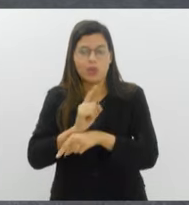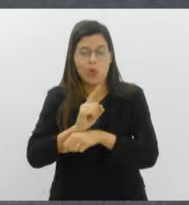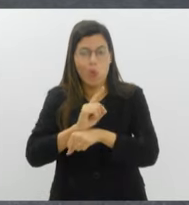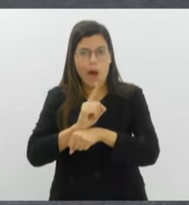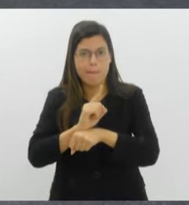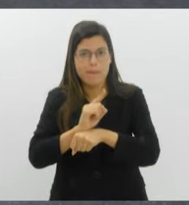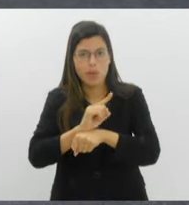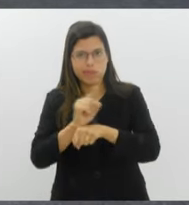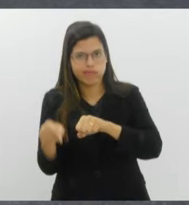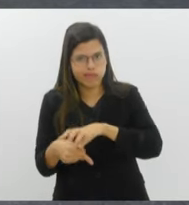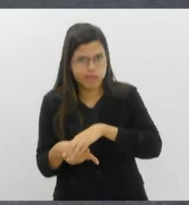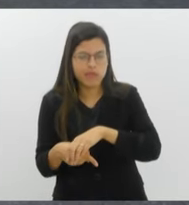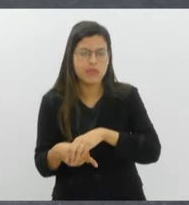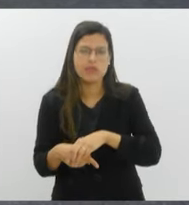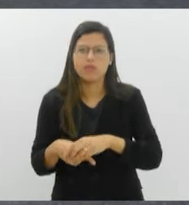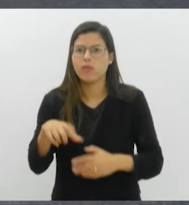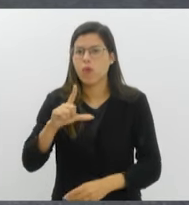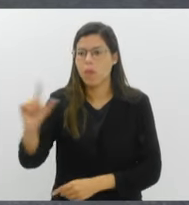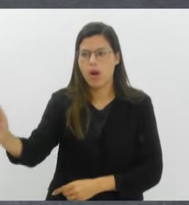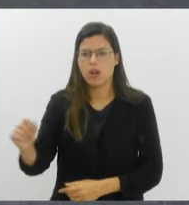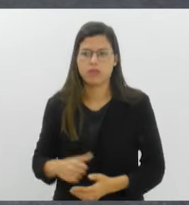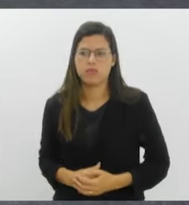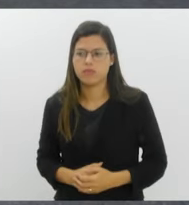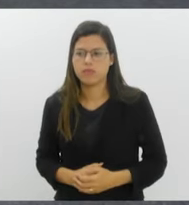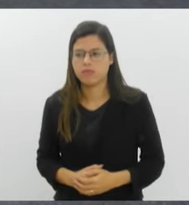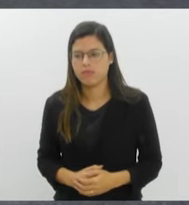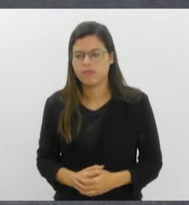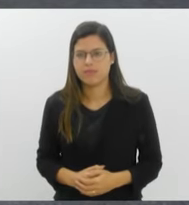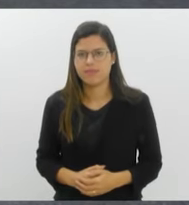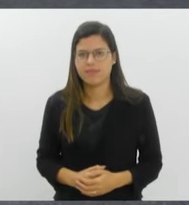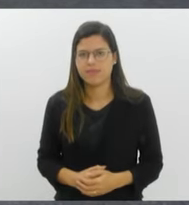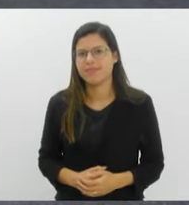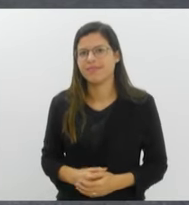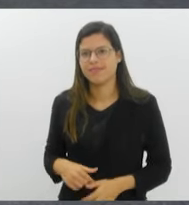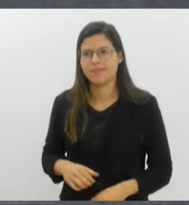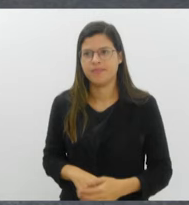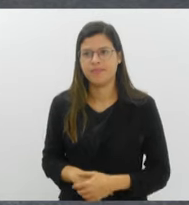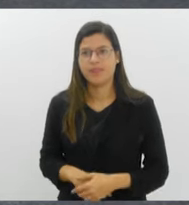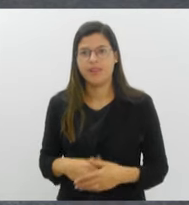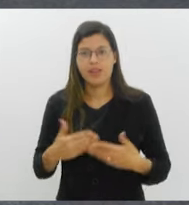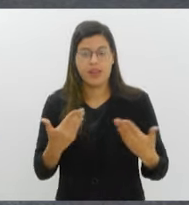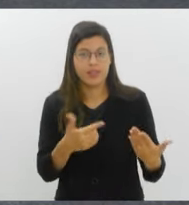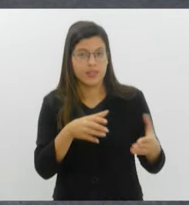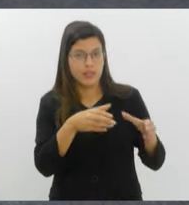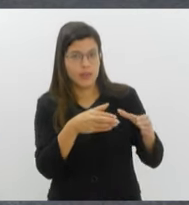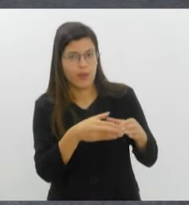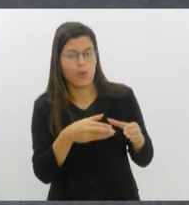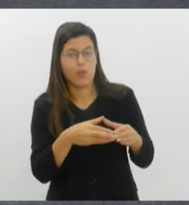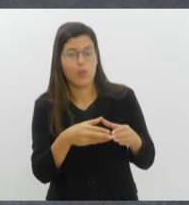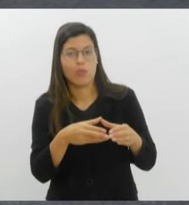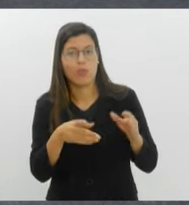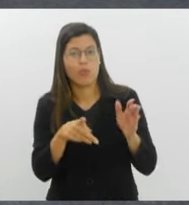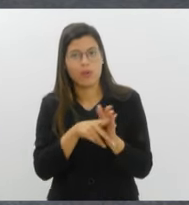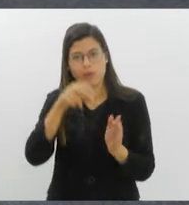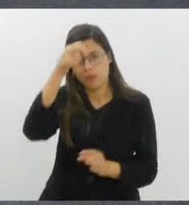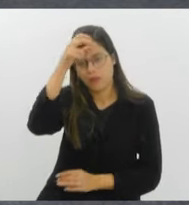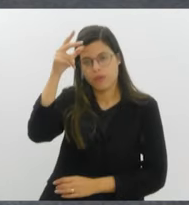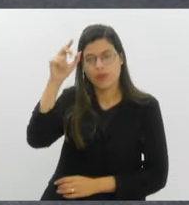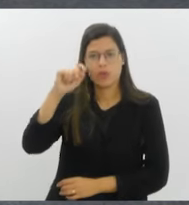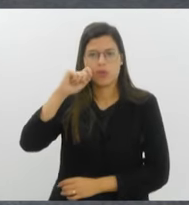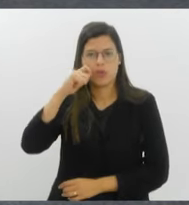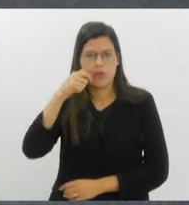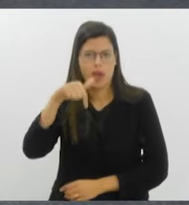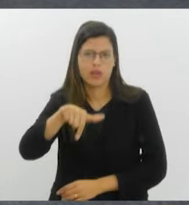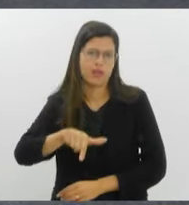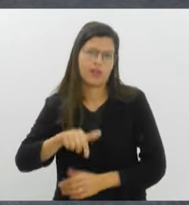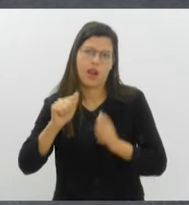e foi embora. Esse é o time do prefeito Eduardo Paes nessa casa. Então,